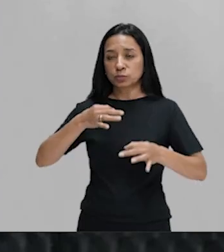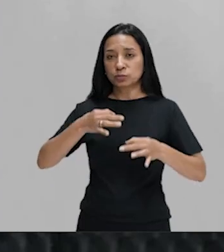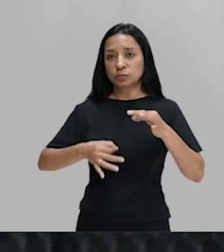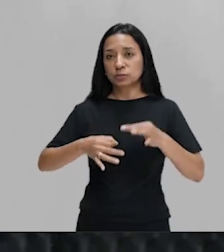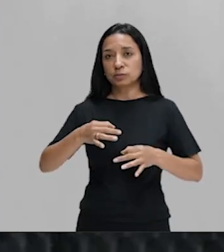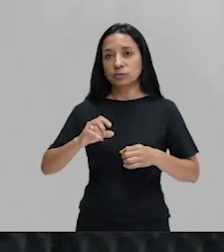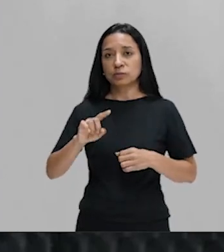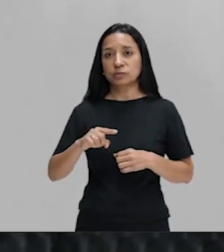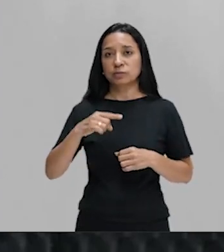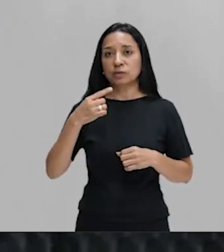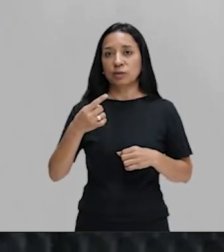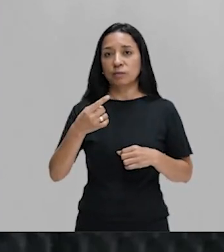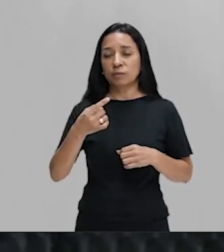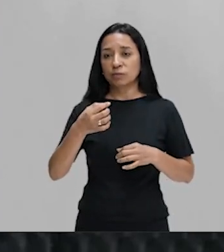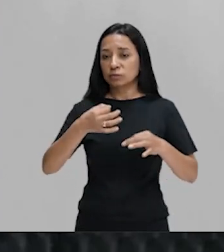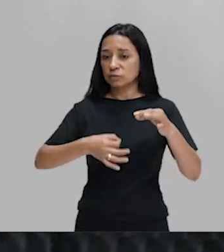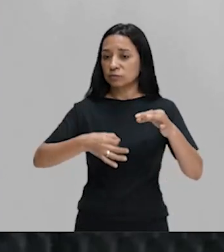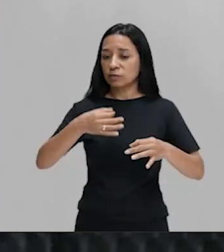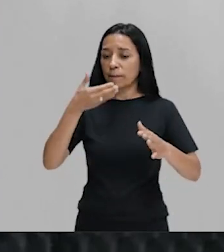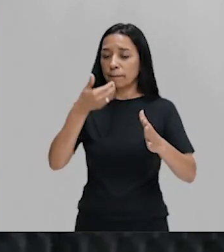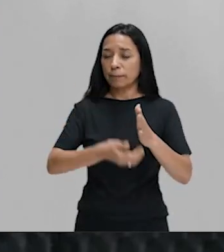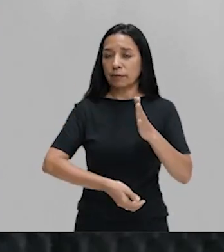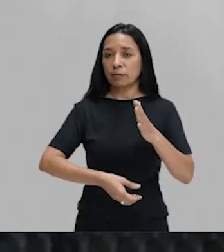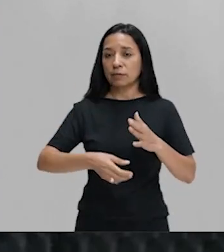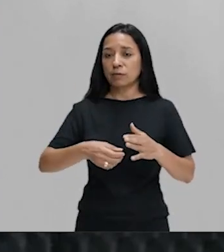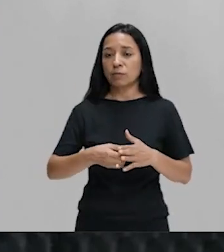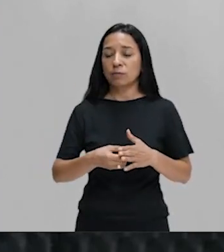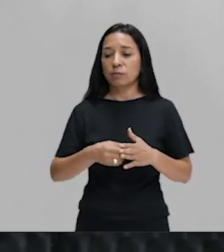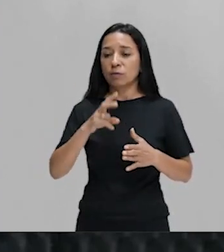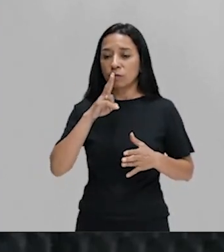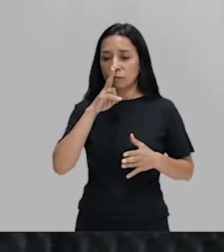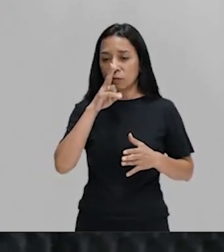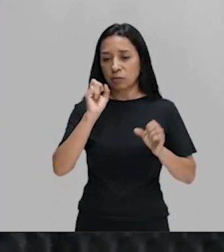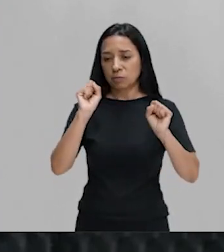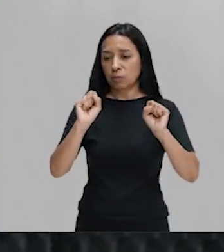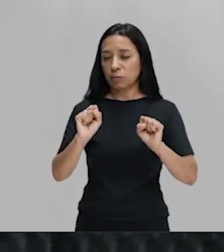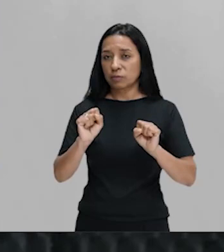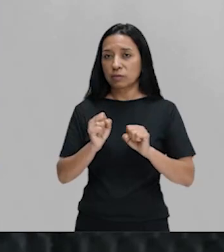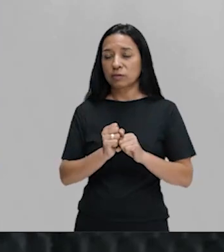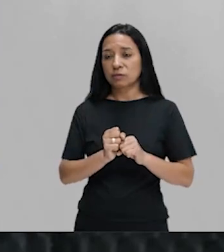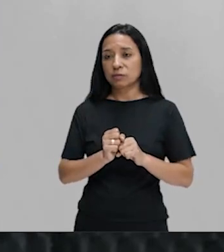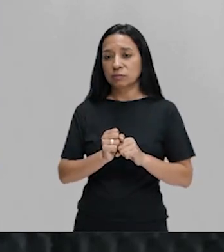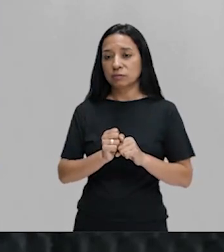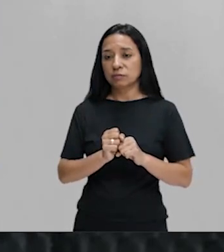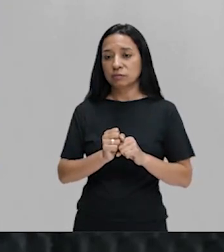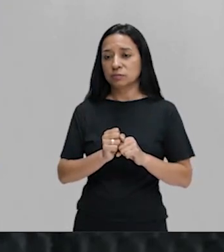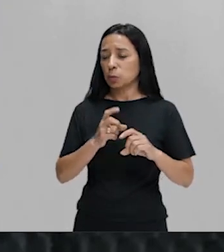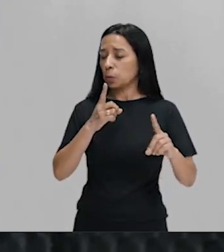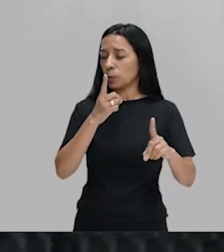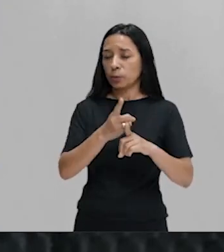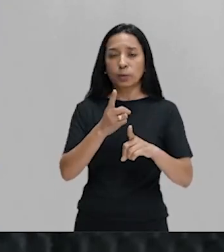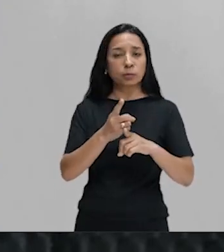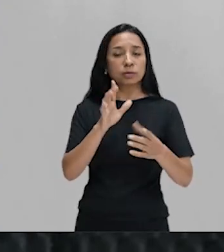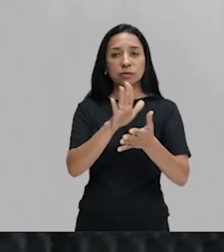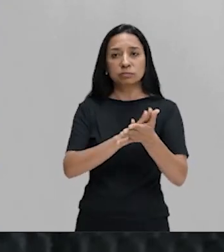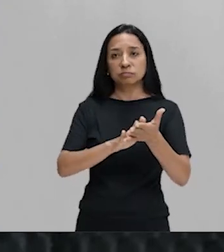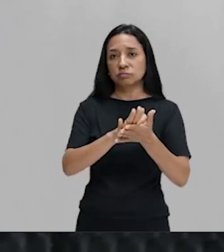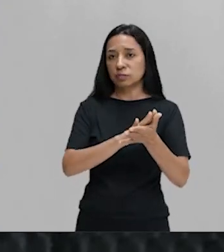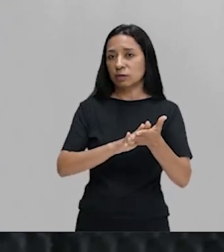Depois que essa justificativa ela perdeu força, na medida que não foi se encontrando nada, como não se encontrou até